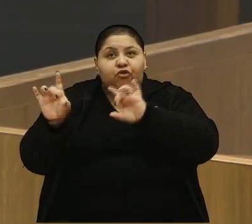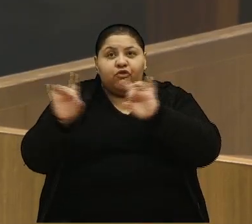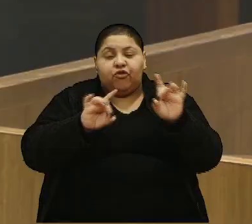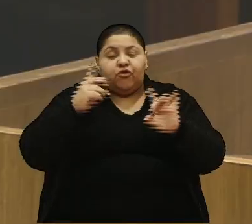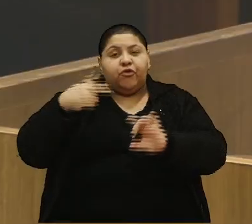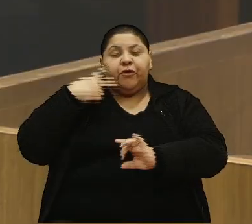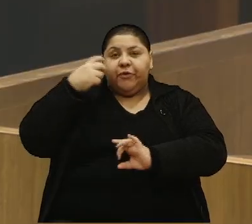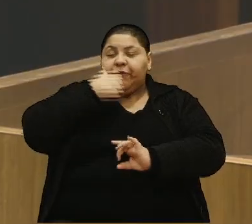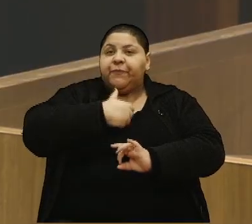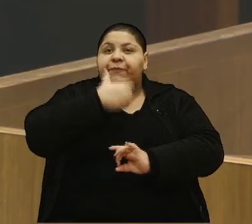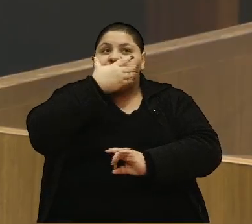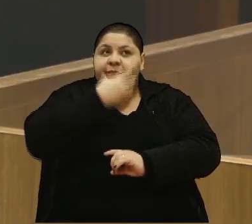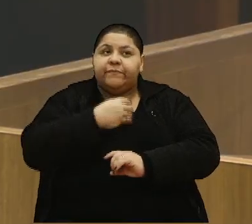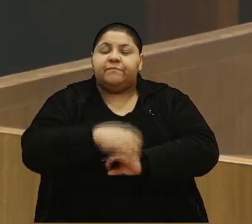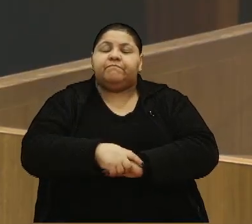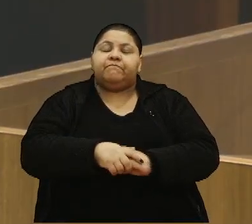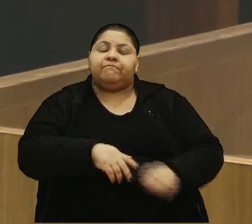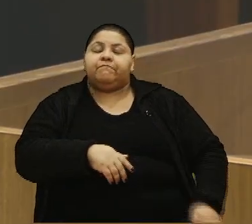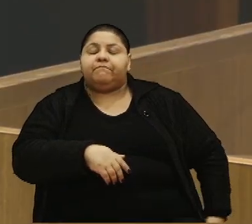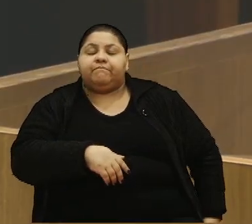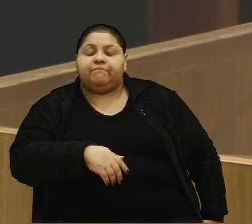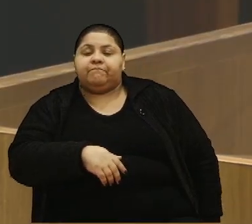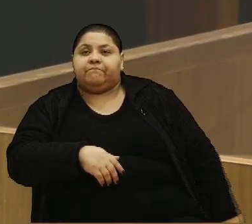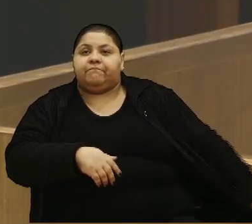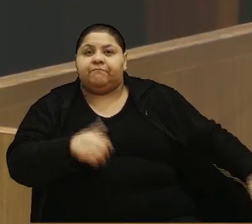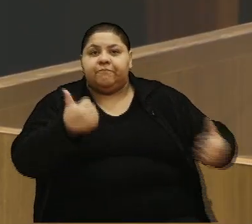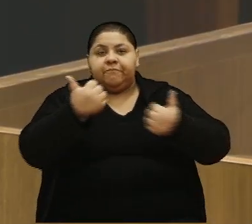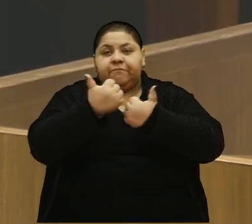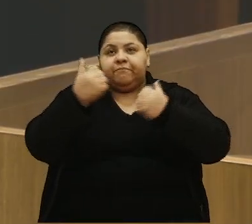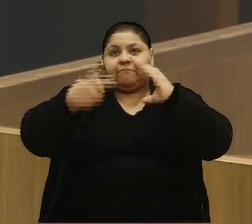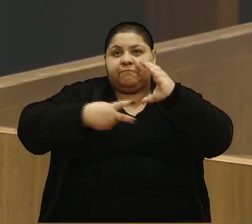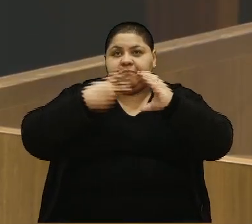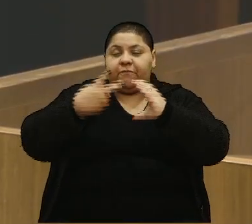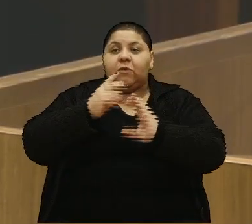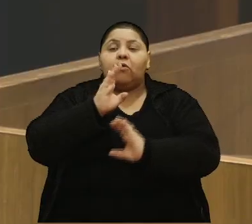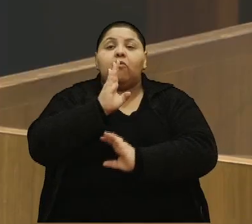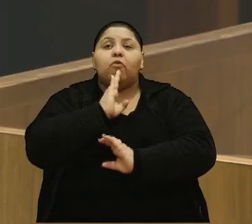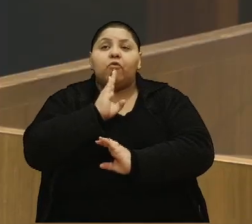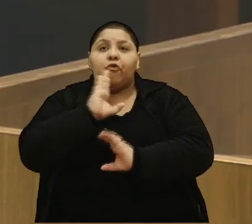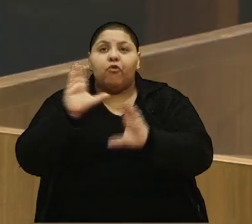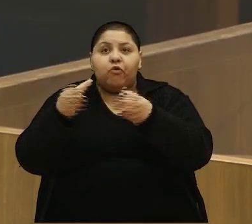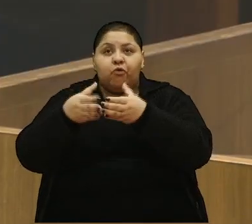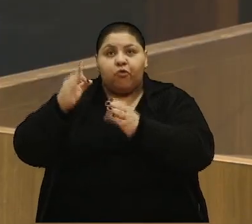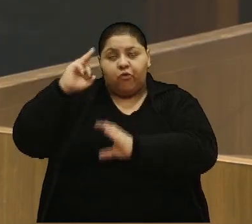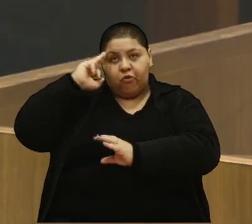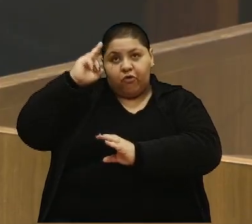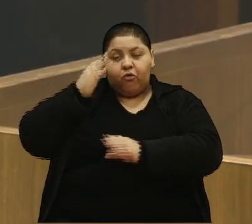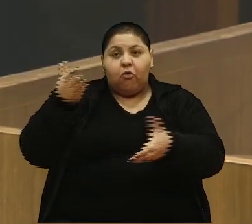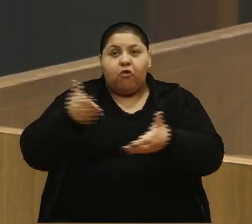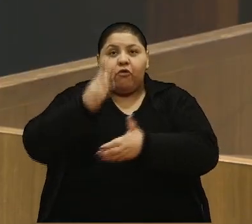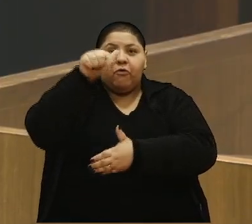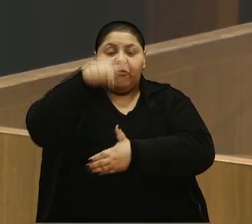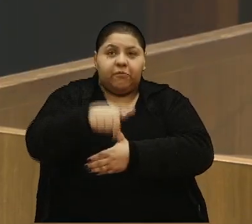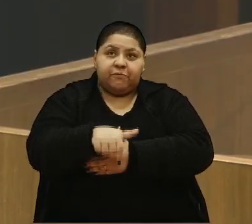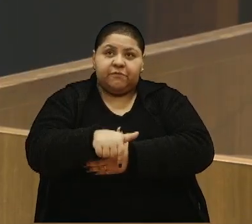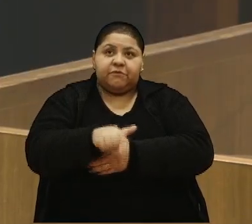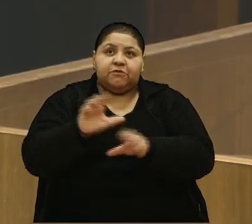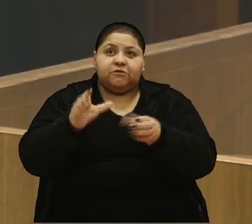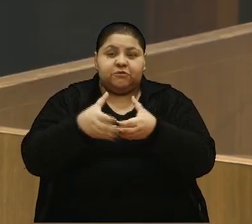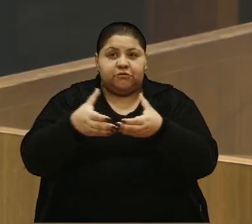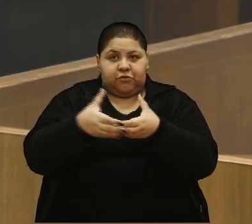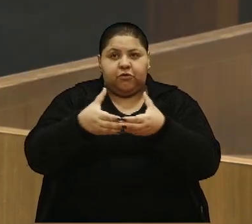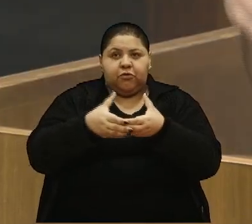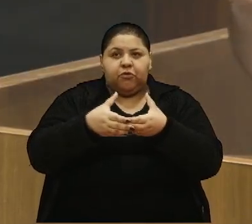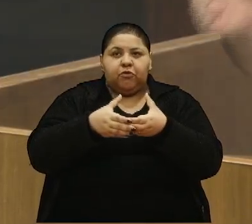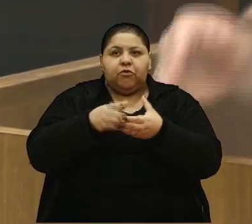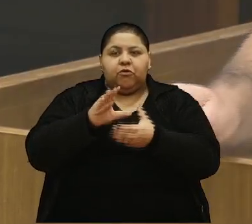vereadores, vereadoras, né, aos assessores aqui da Câmara, que conheçam um grupo de escoteiro. Aqui nós estamos com o Grupo Barão de Tefé,